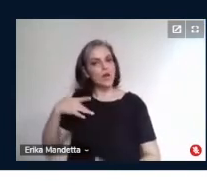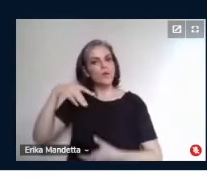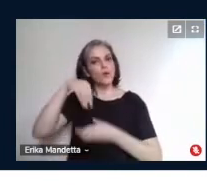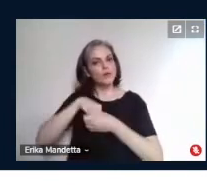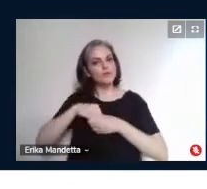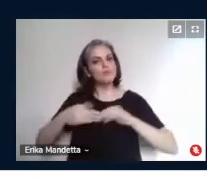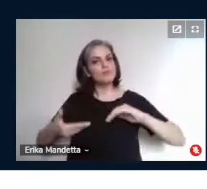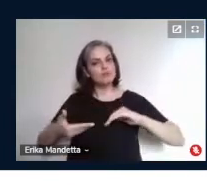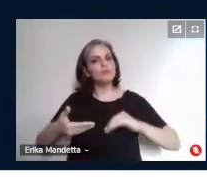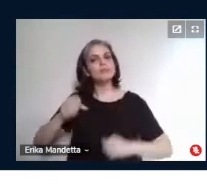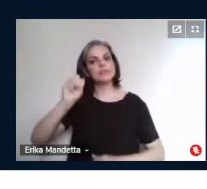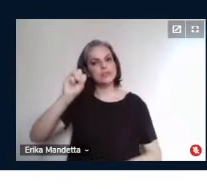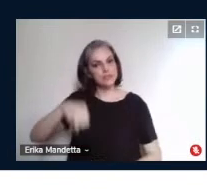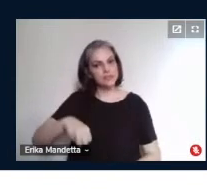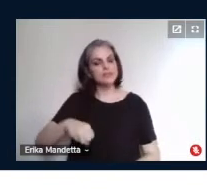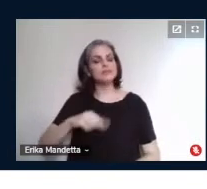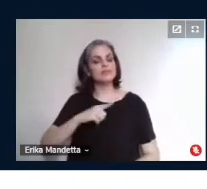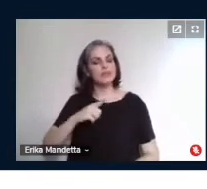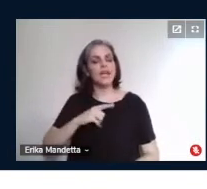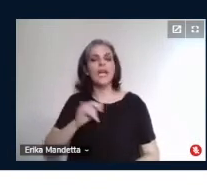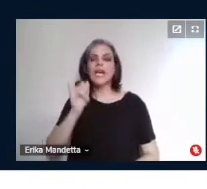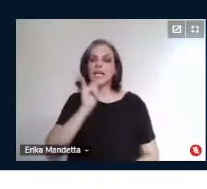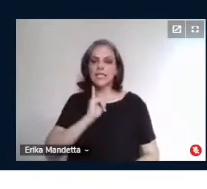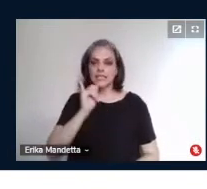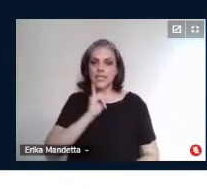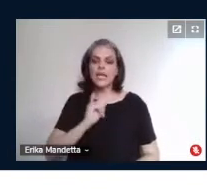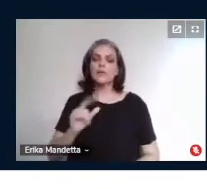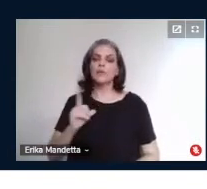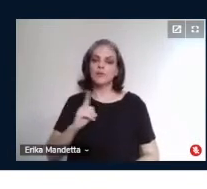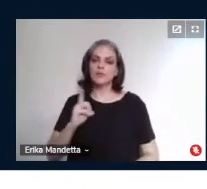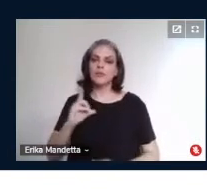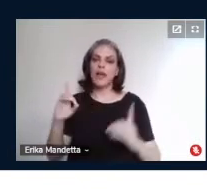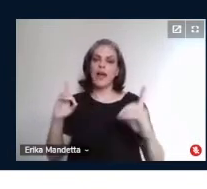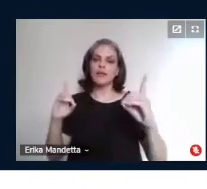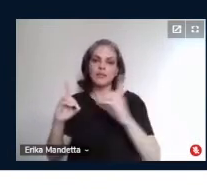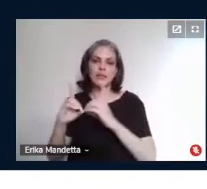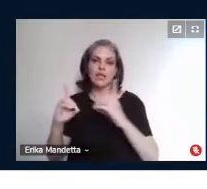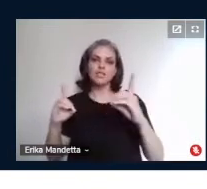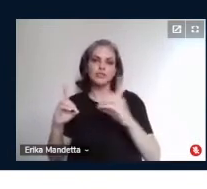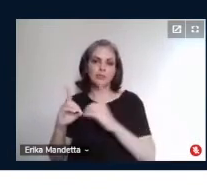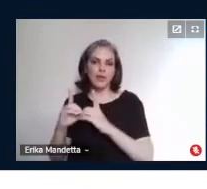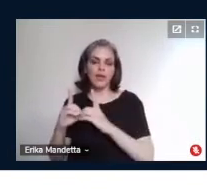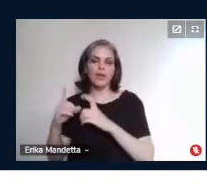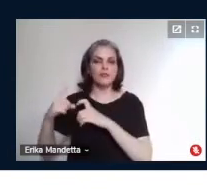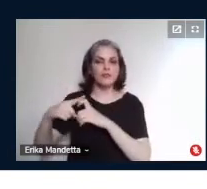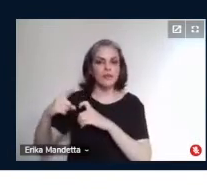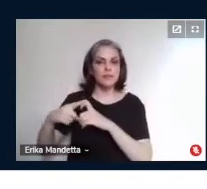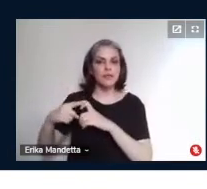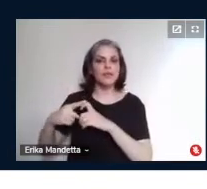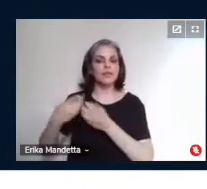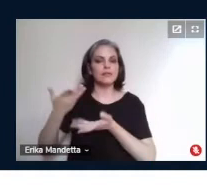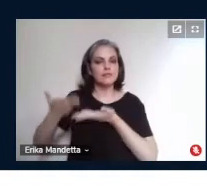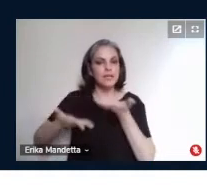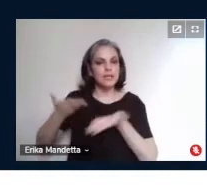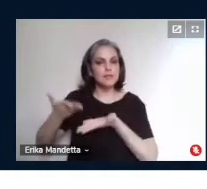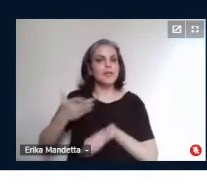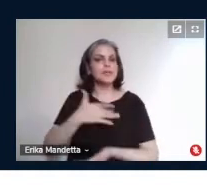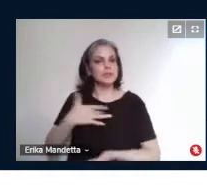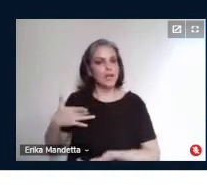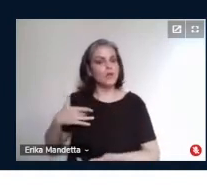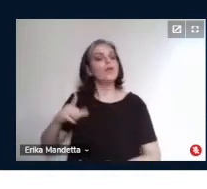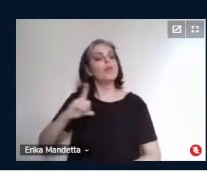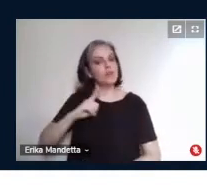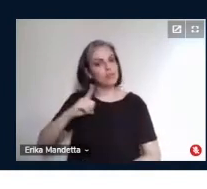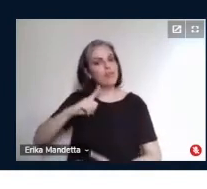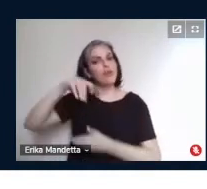por exemplo, nos atendimentos aos servidores, atendimentos a famílias e servidores, nós temos serviços de saúde